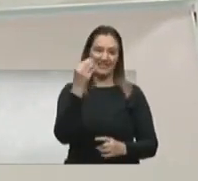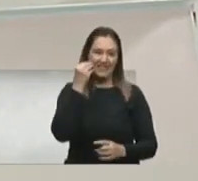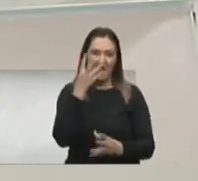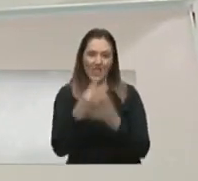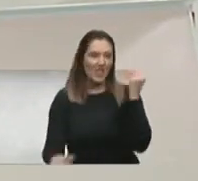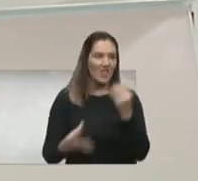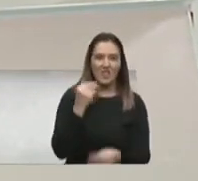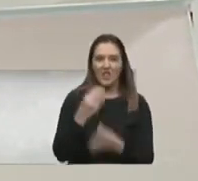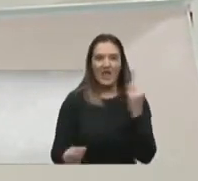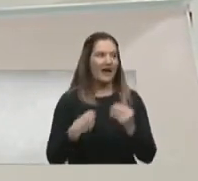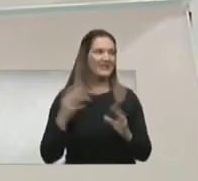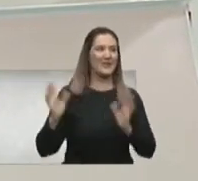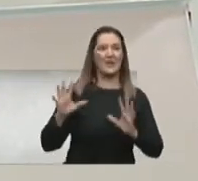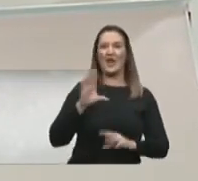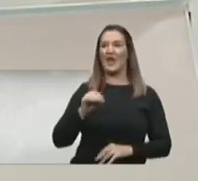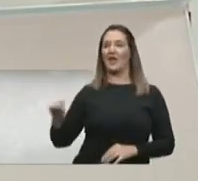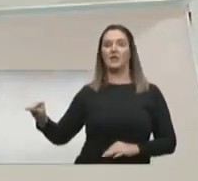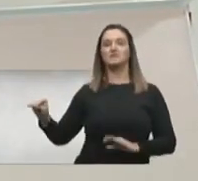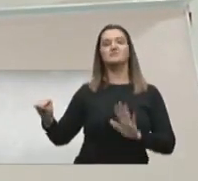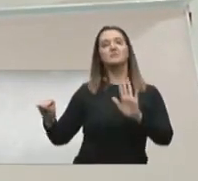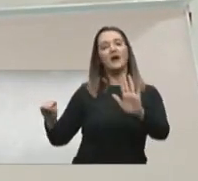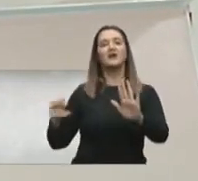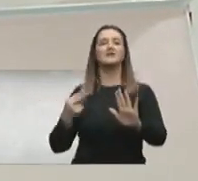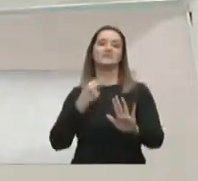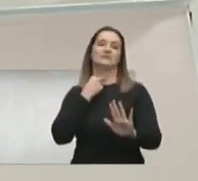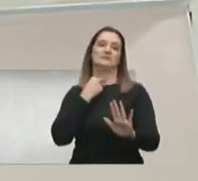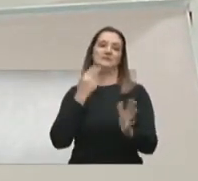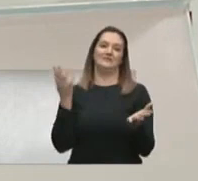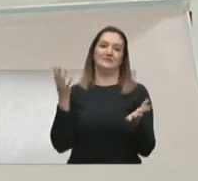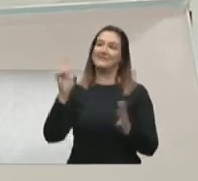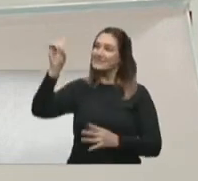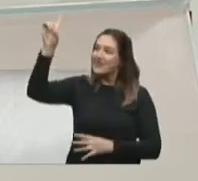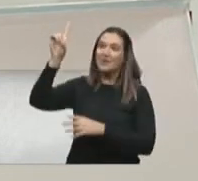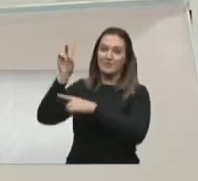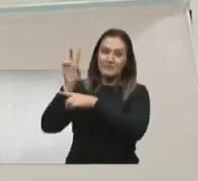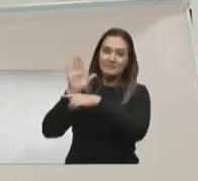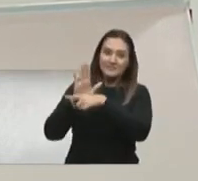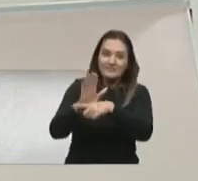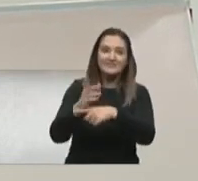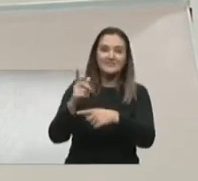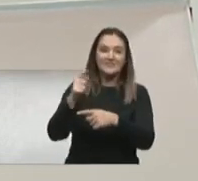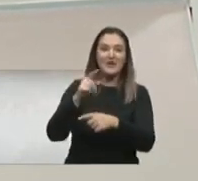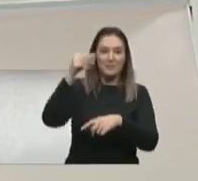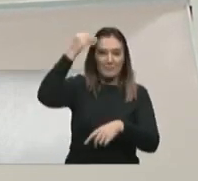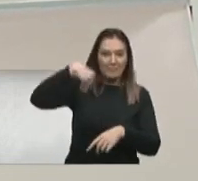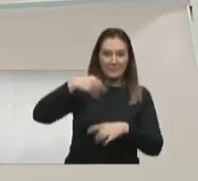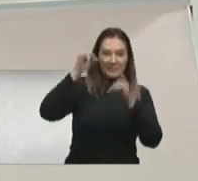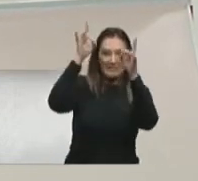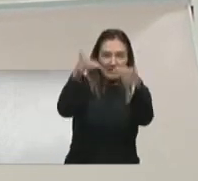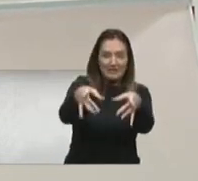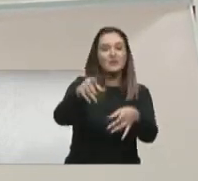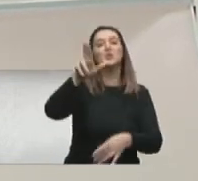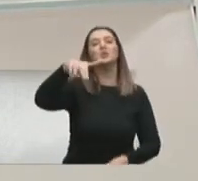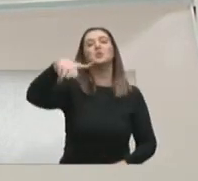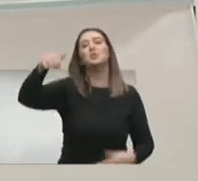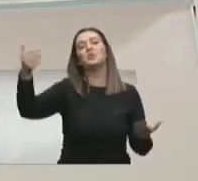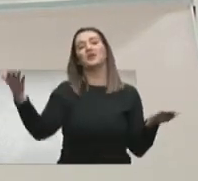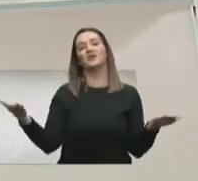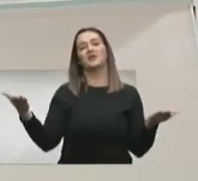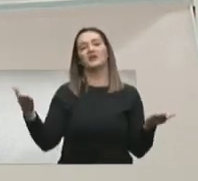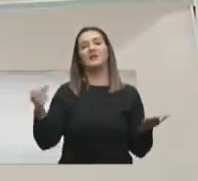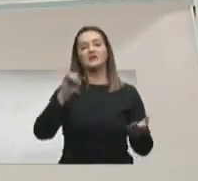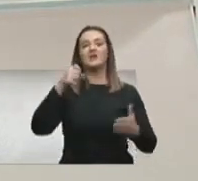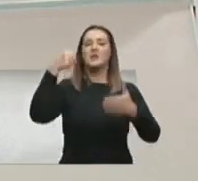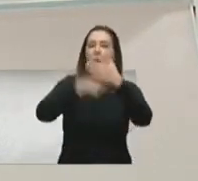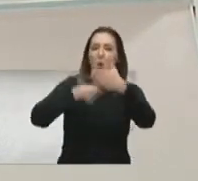você pode tentar fugir dele o tempo todo, mas Deus não vai desistir de você. Deus não vai abandonar você, mesmo que Deus tenha